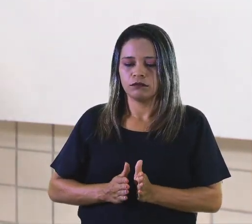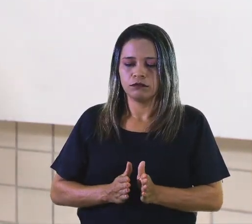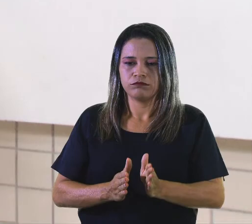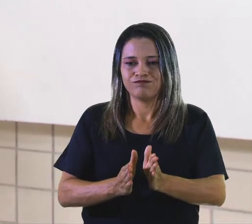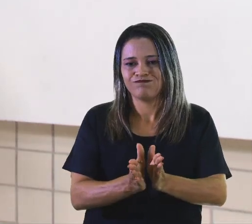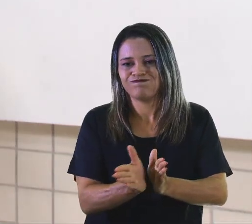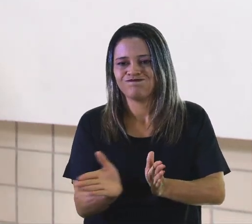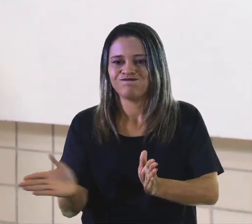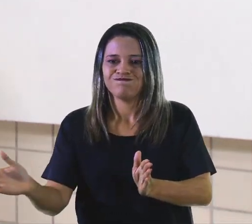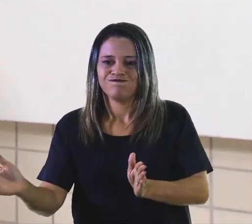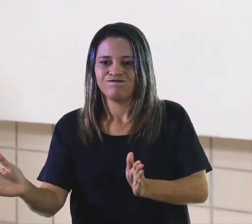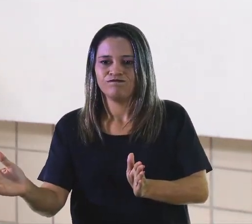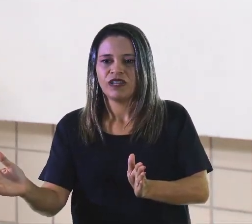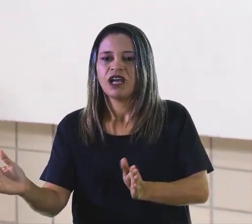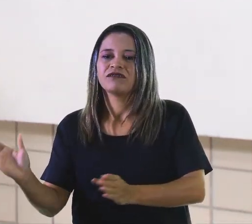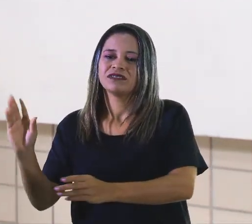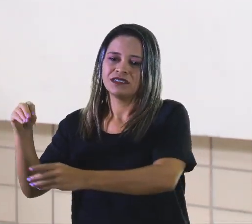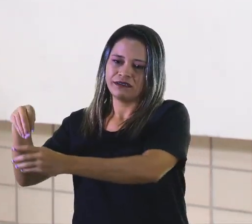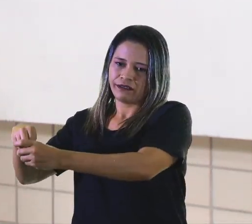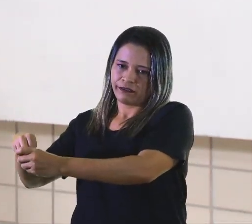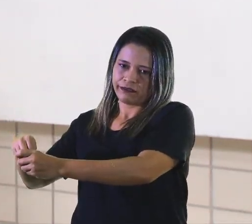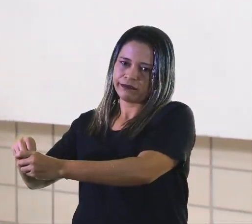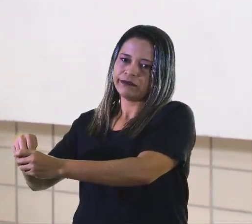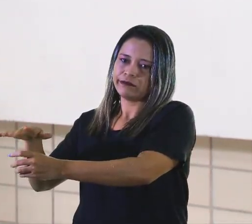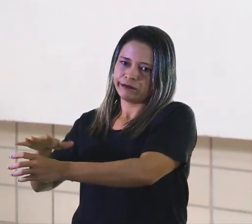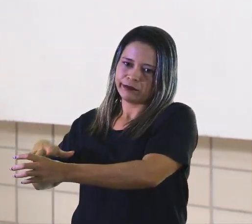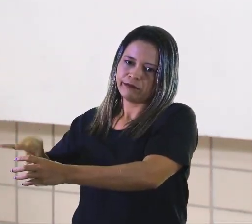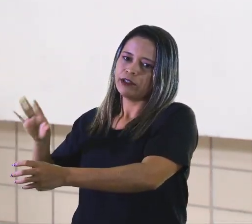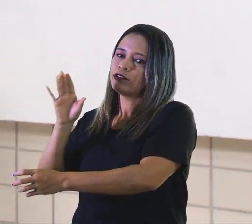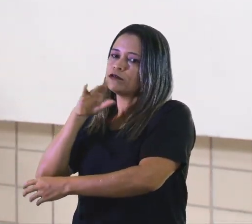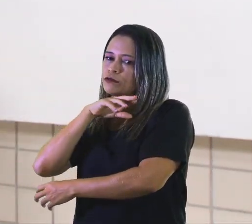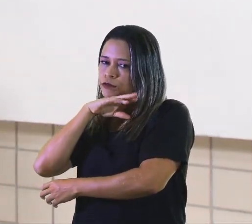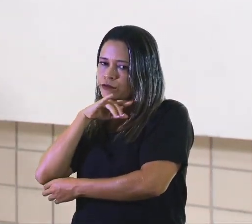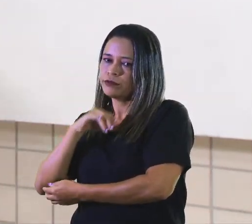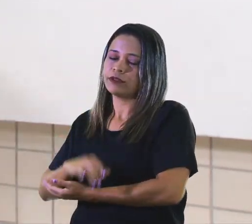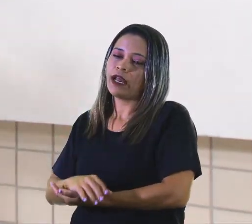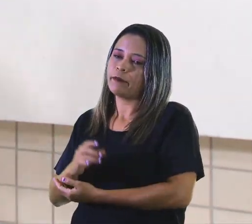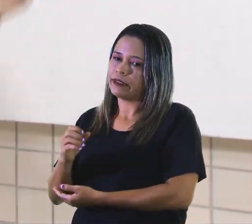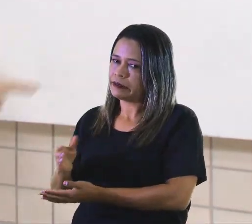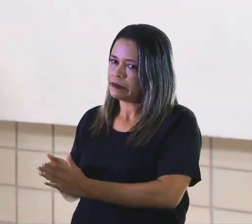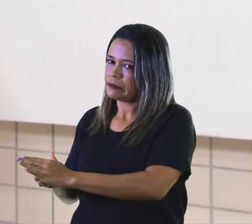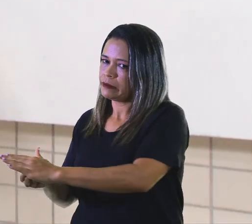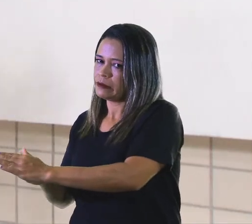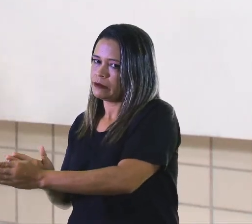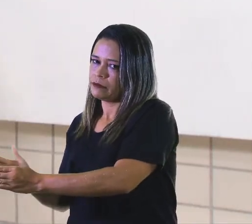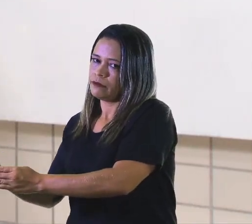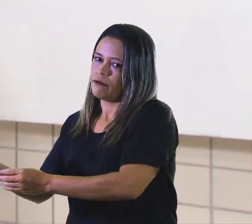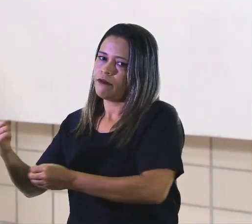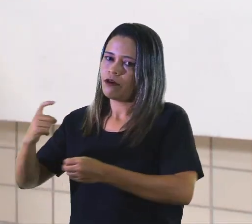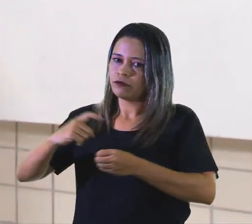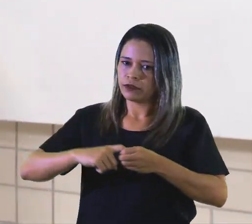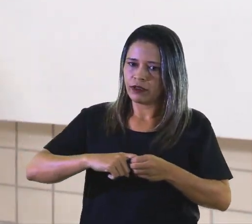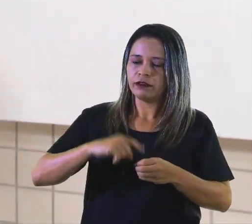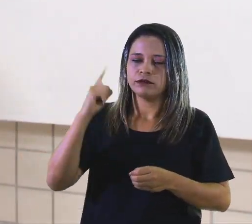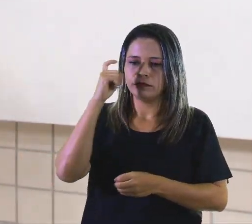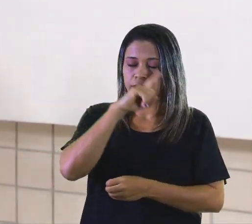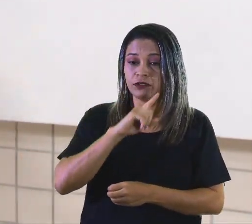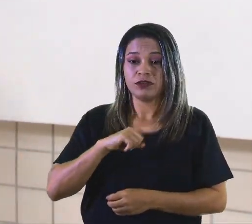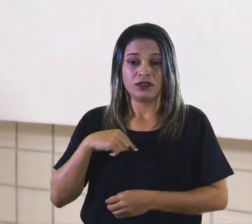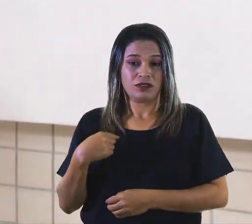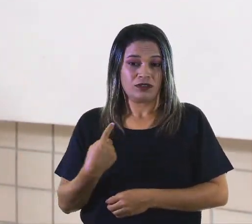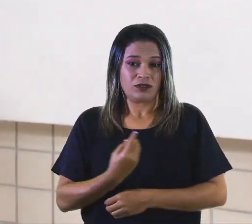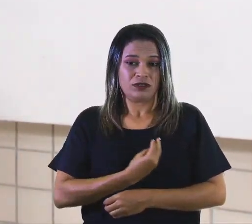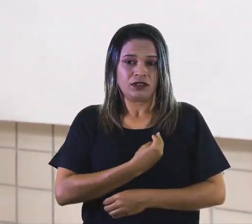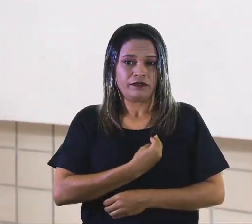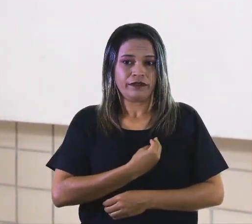que você entra numa enroscada. E aí para sair não é fácil. E na nossa vida real não vai aparecer